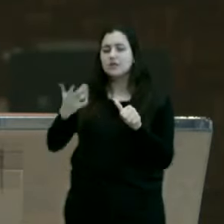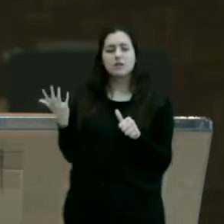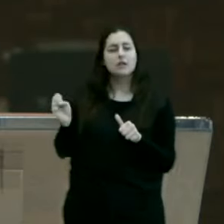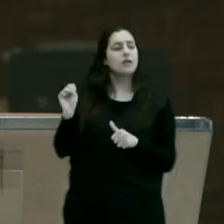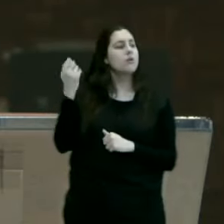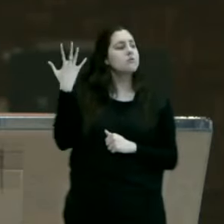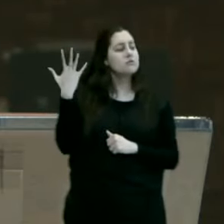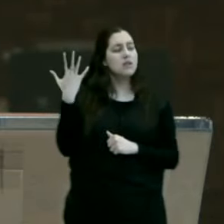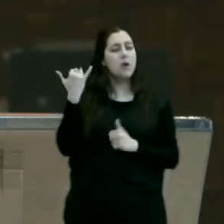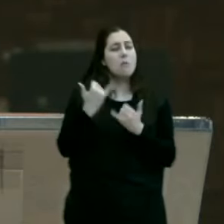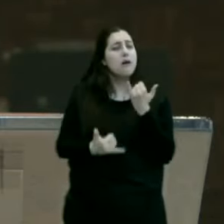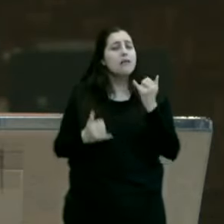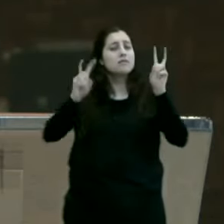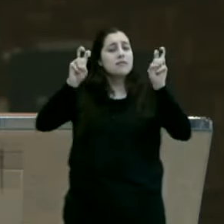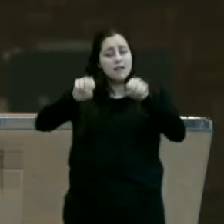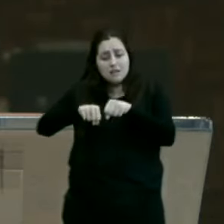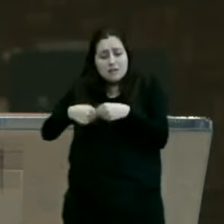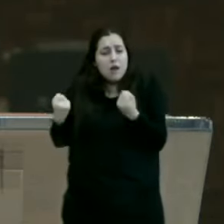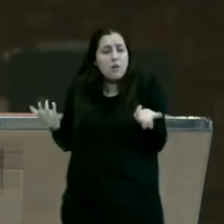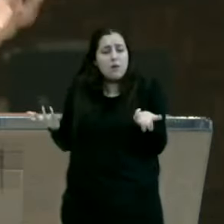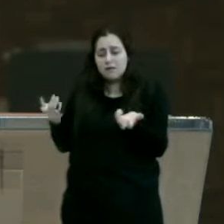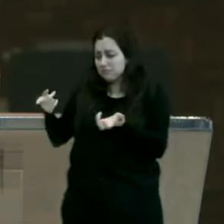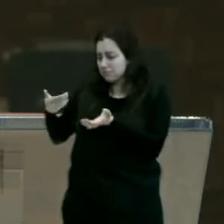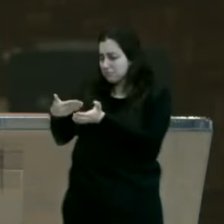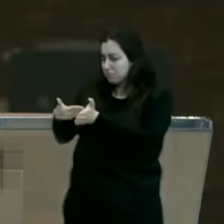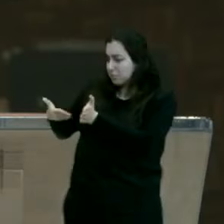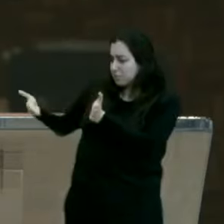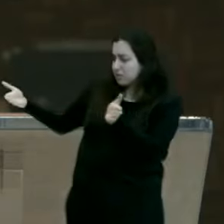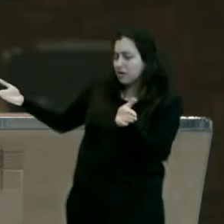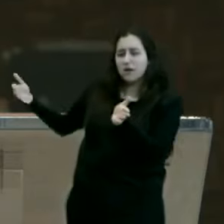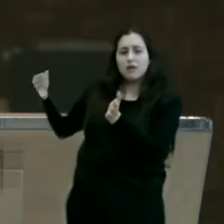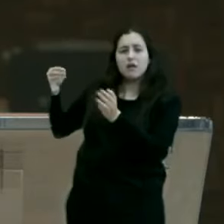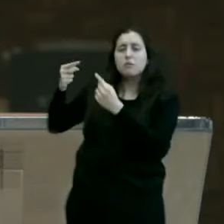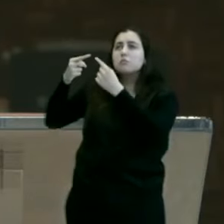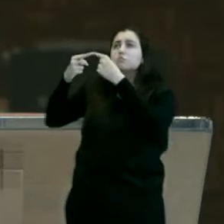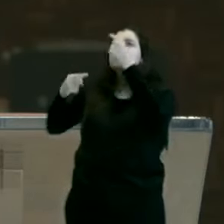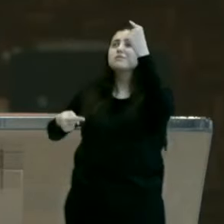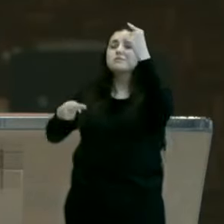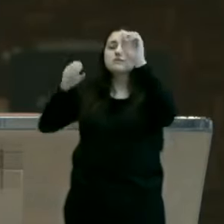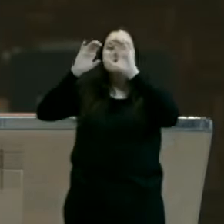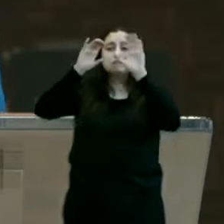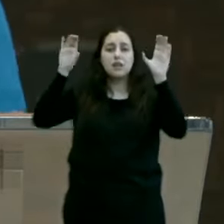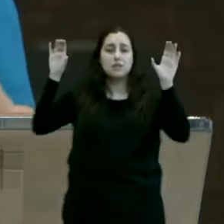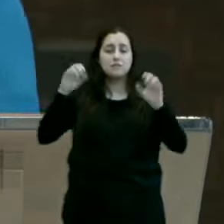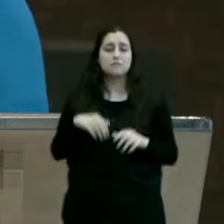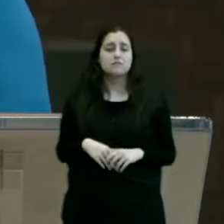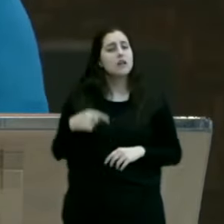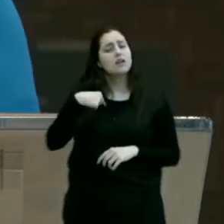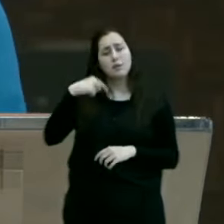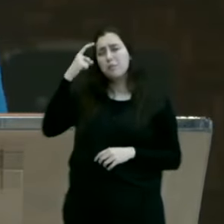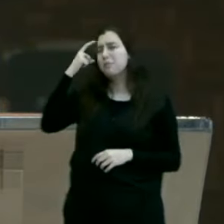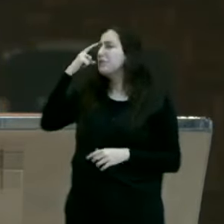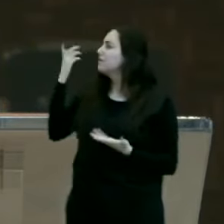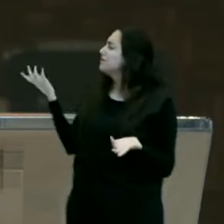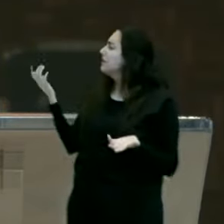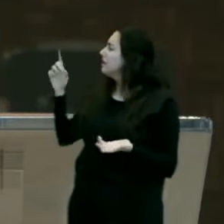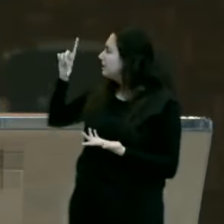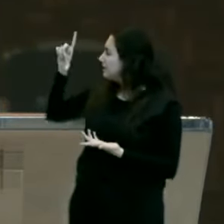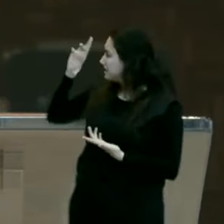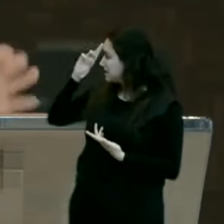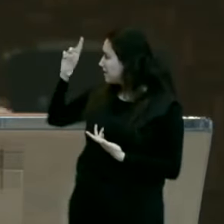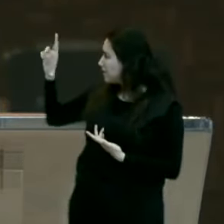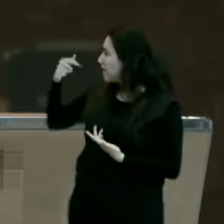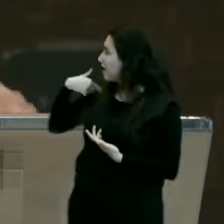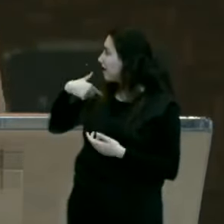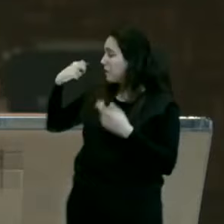se estragaram, elas perderam o alinhamento do céu. E eu fui falar com o Senhor, Senhor, não